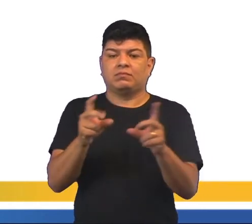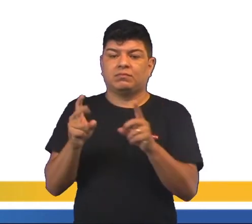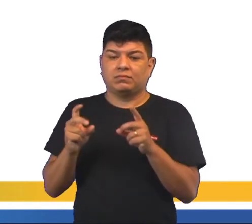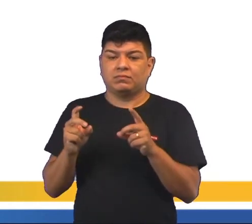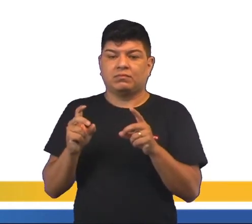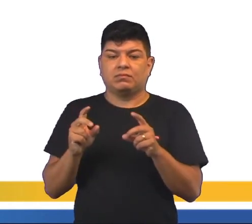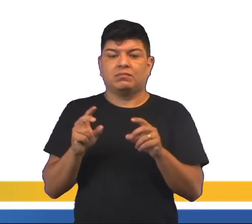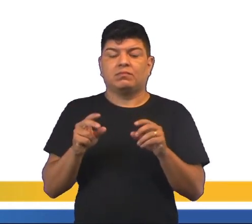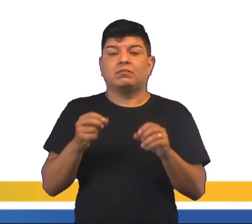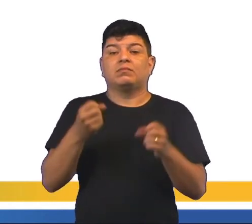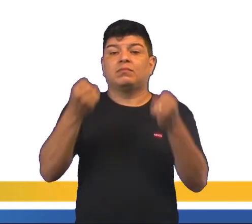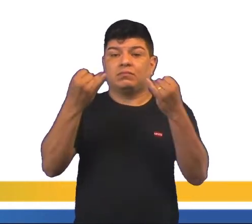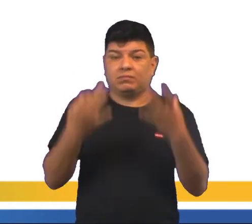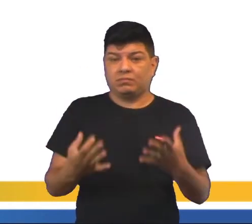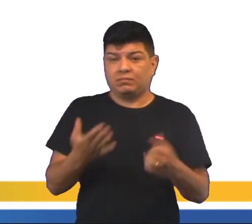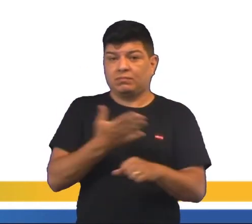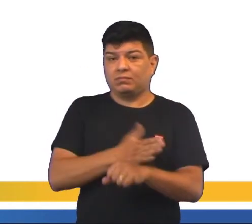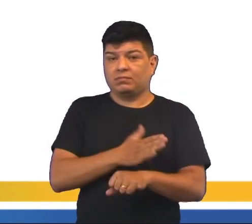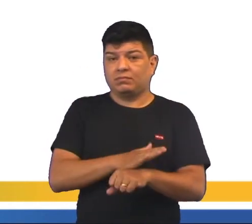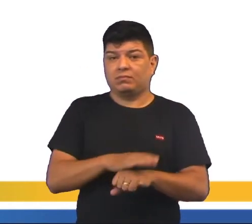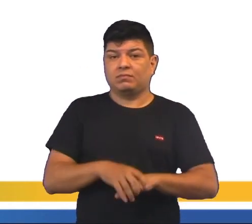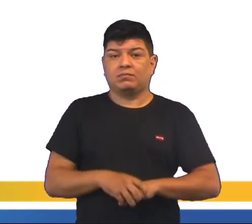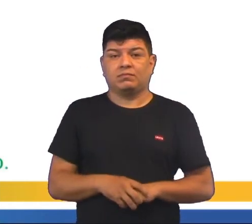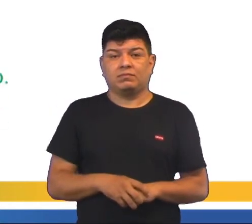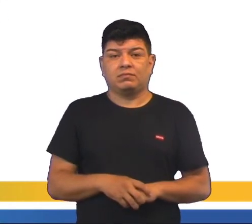mercantilismo, né? Descreva o que foi essa prática.